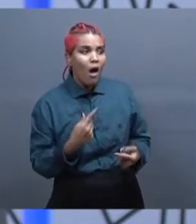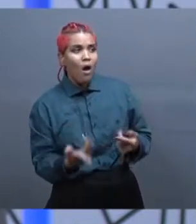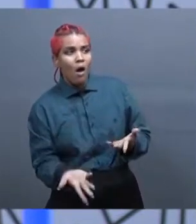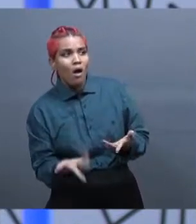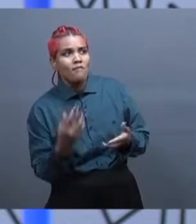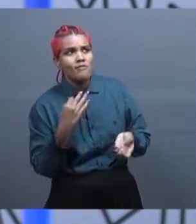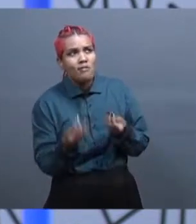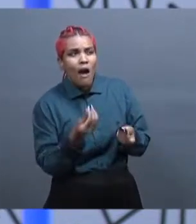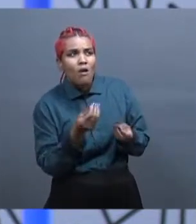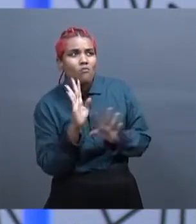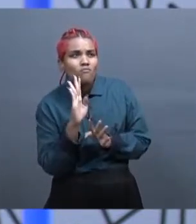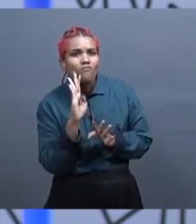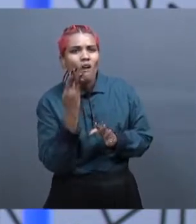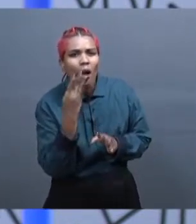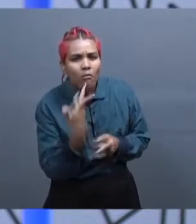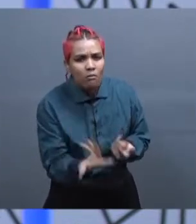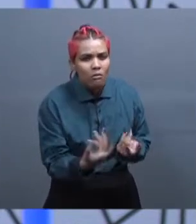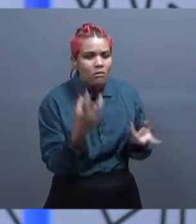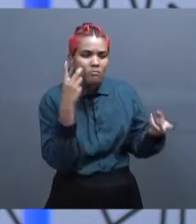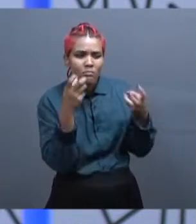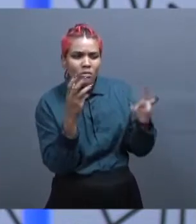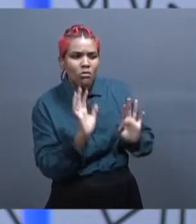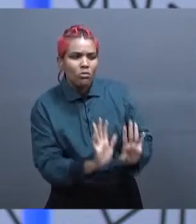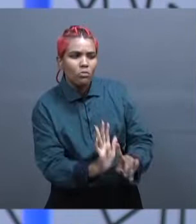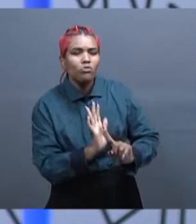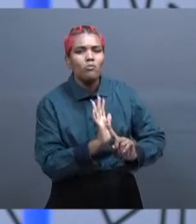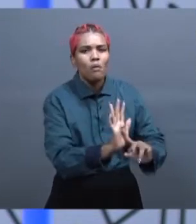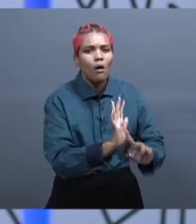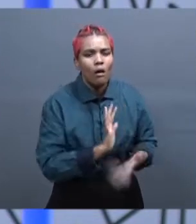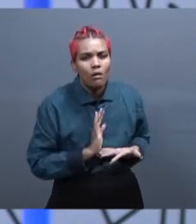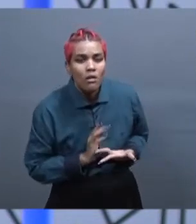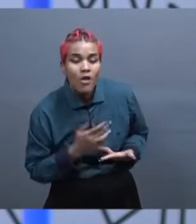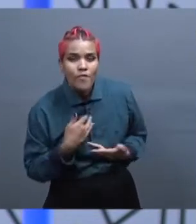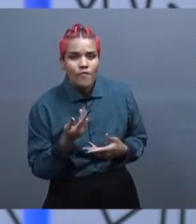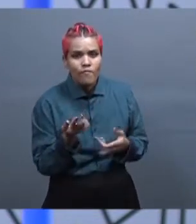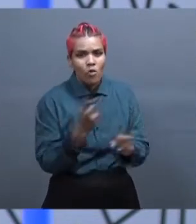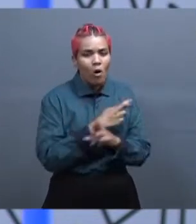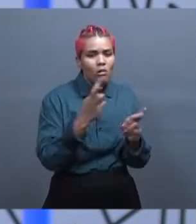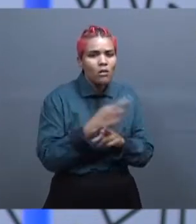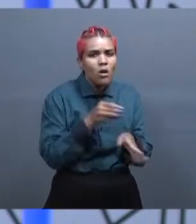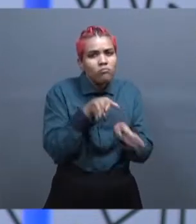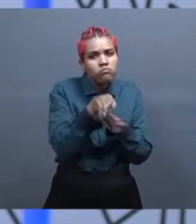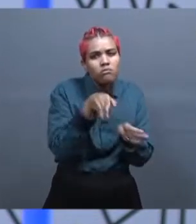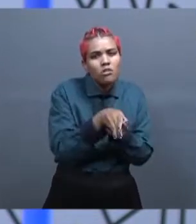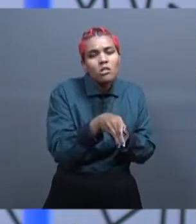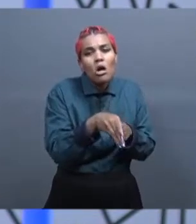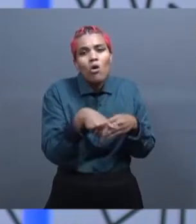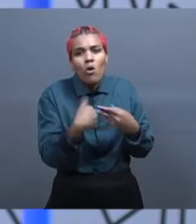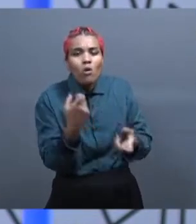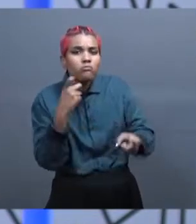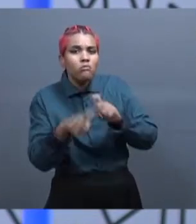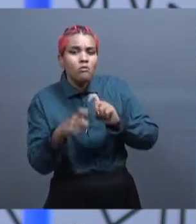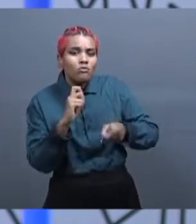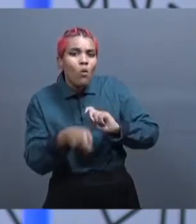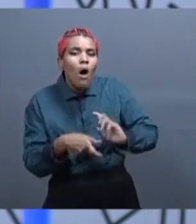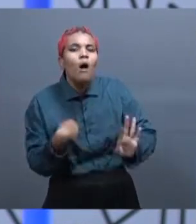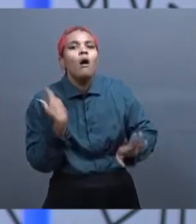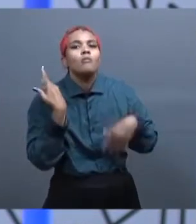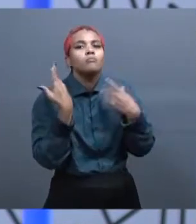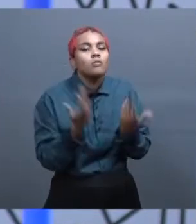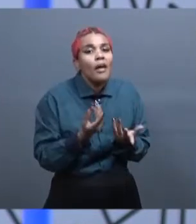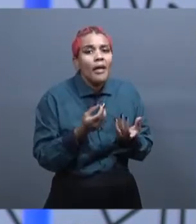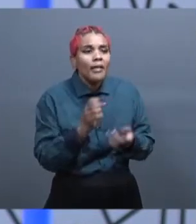falsas impressões vamos dizer assim então eu digo com relação à orientação sexual das pessoas a maneira como cada um se